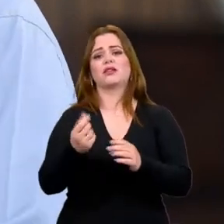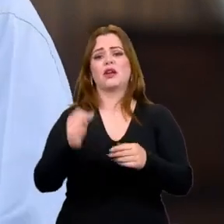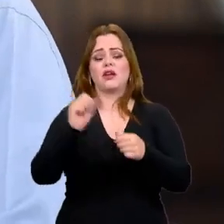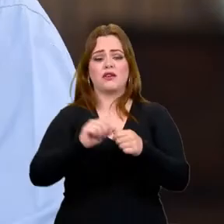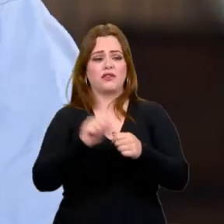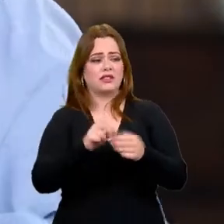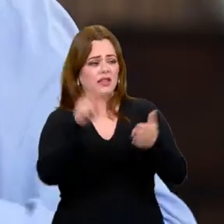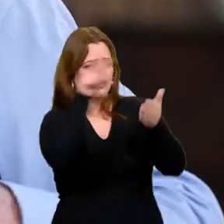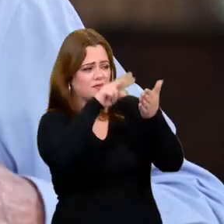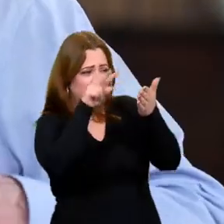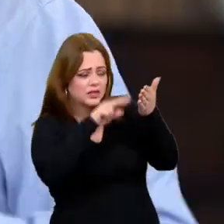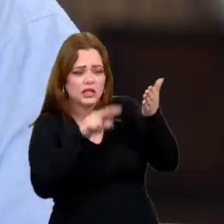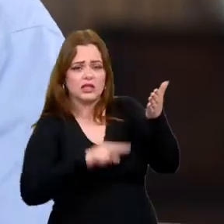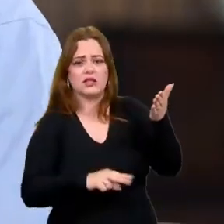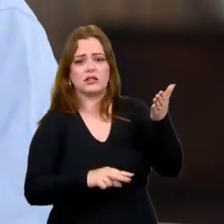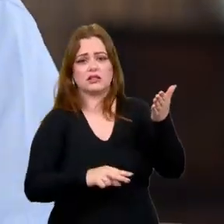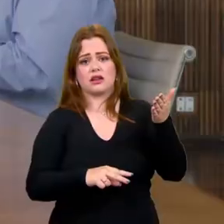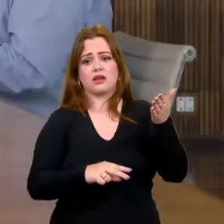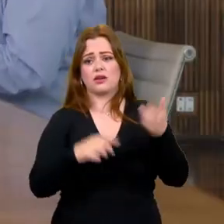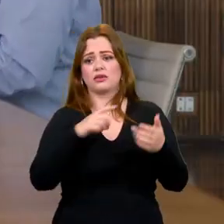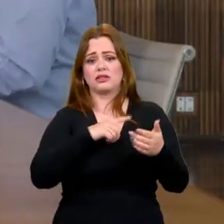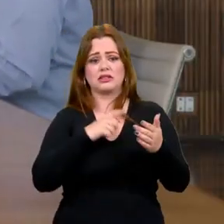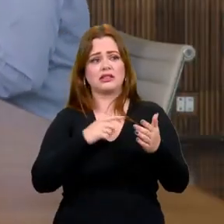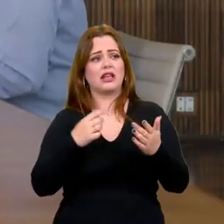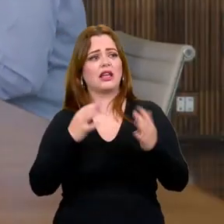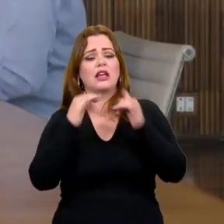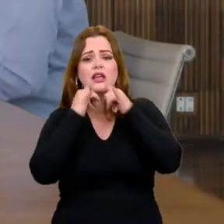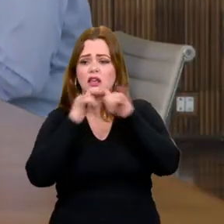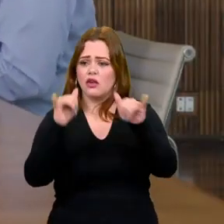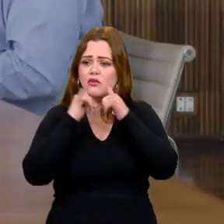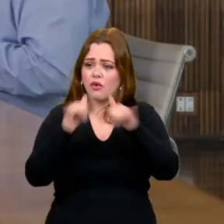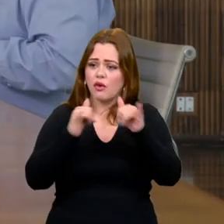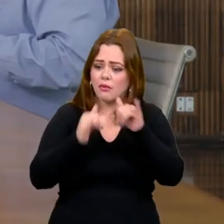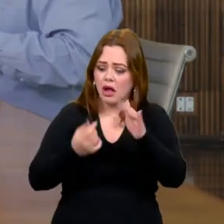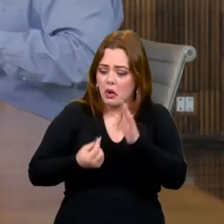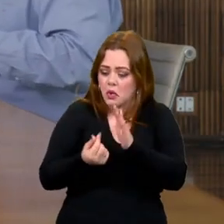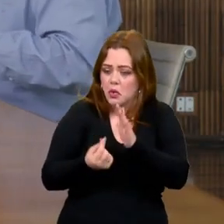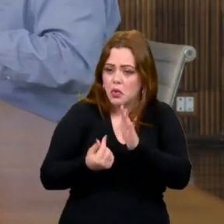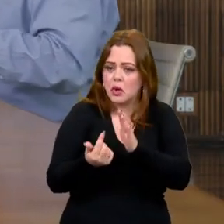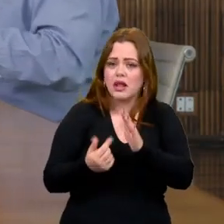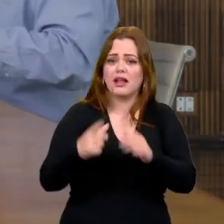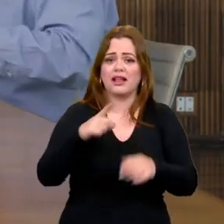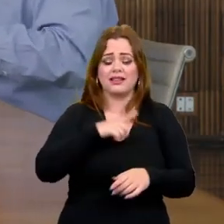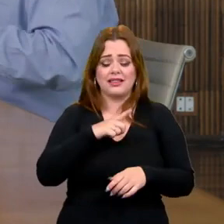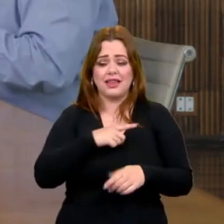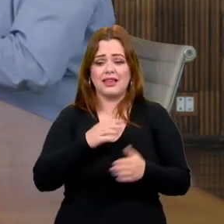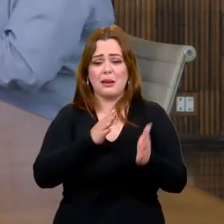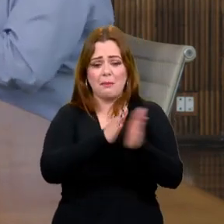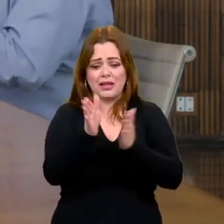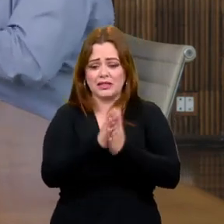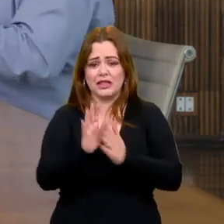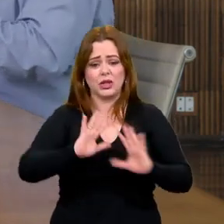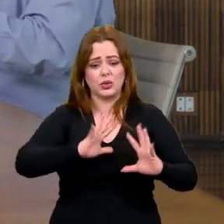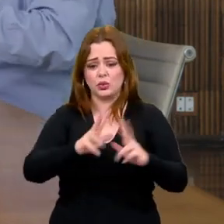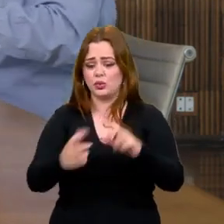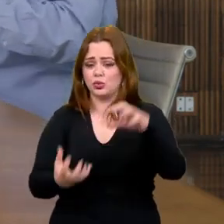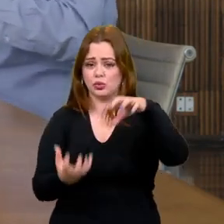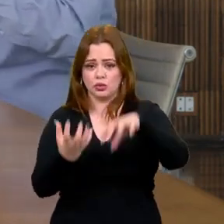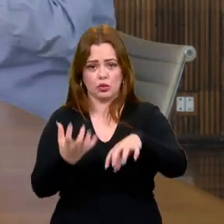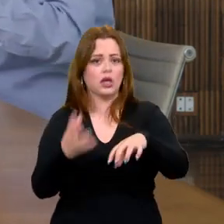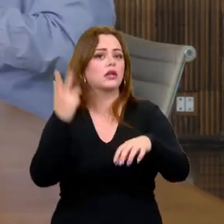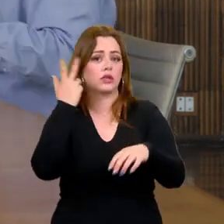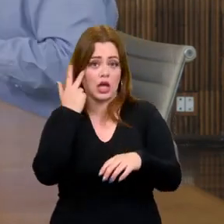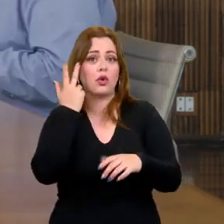impeditivo que você tem um congresso que muitas coisas tem que passar pelo congresso é normal o mandato de quatro anos aí você não